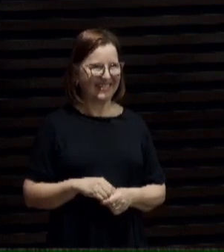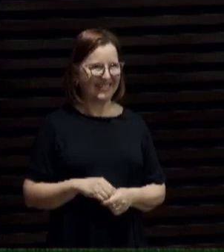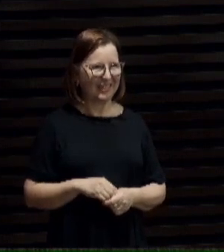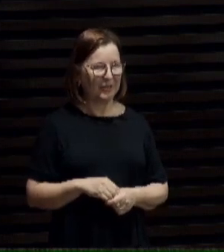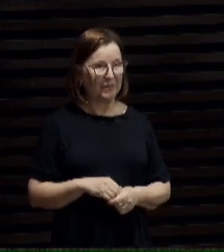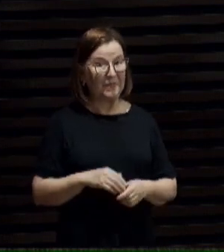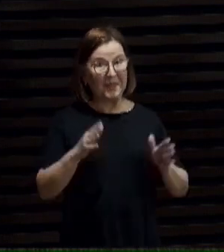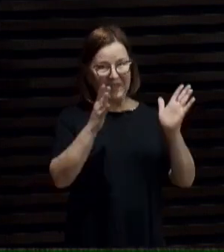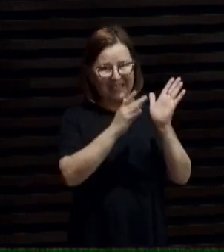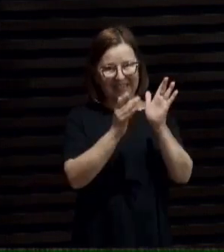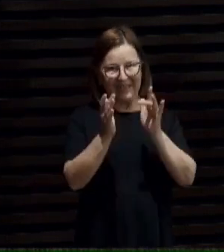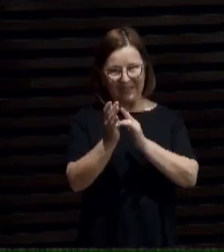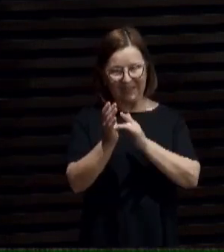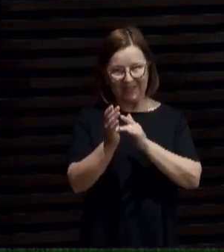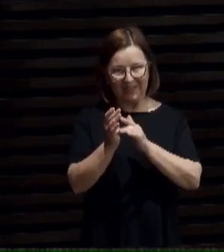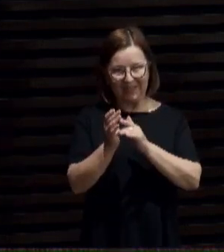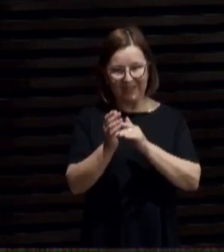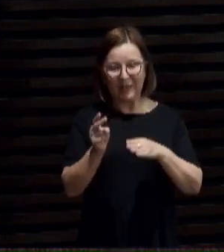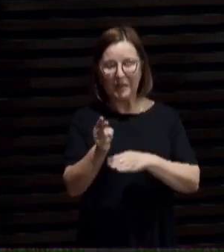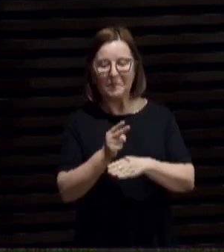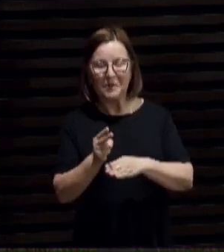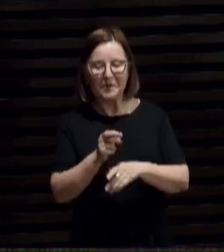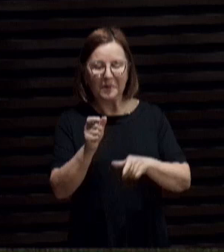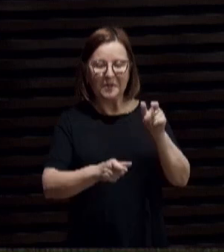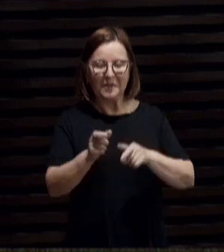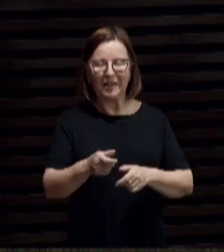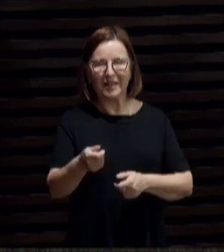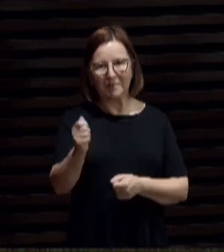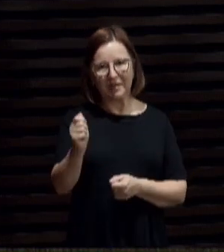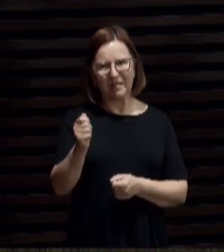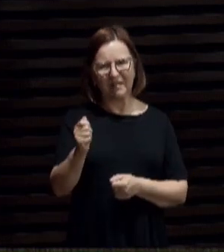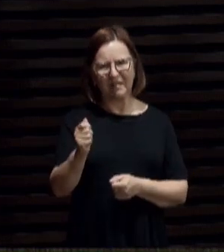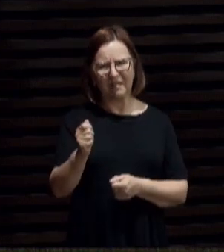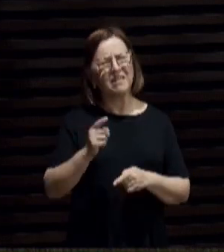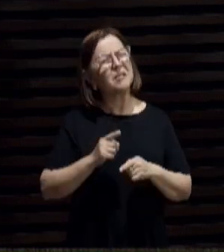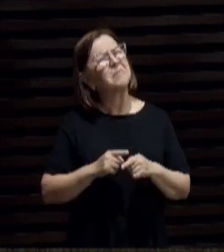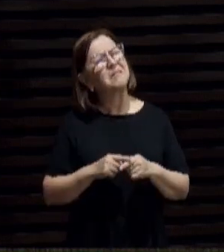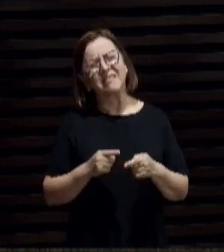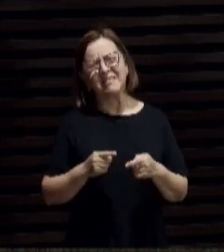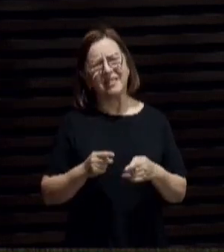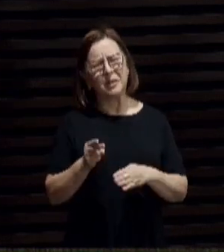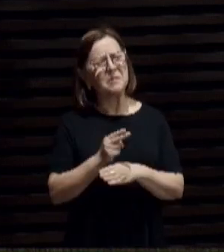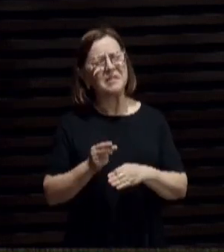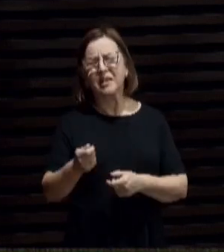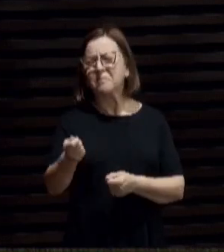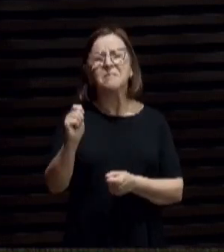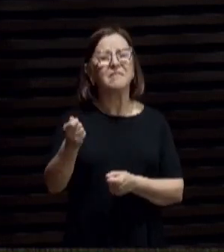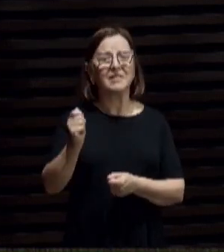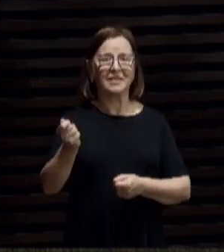engraçado que Jesus foi buscar pescadores. Por que será que ele foi buscar